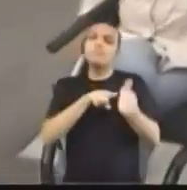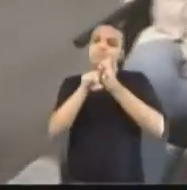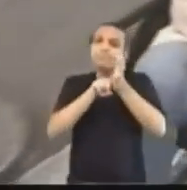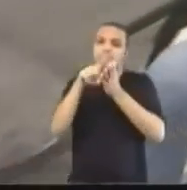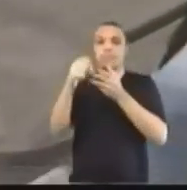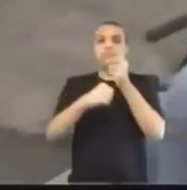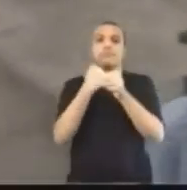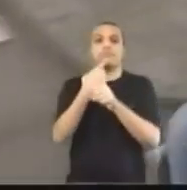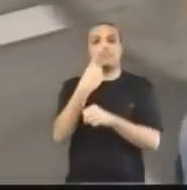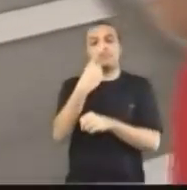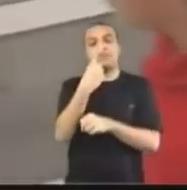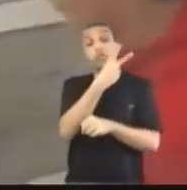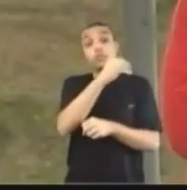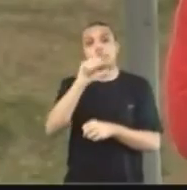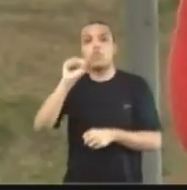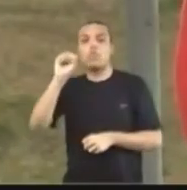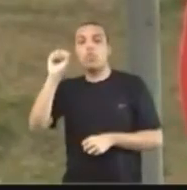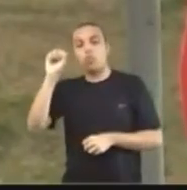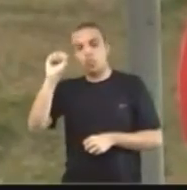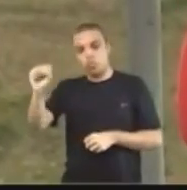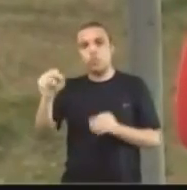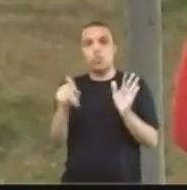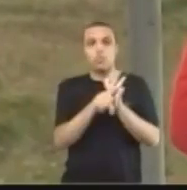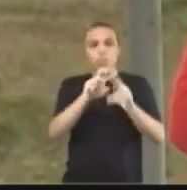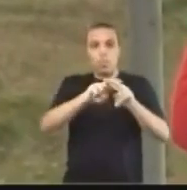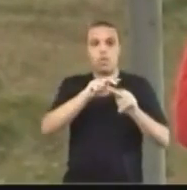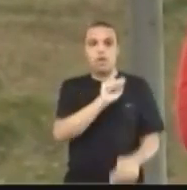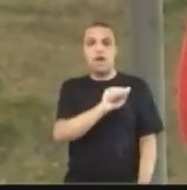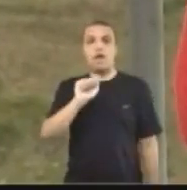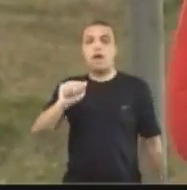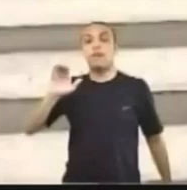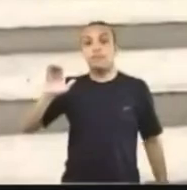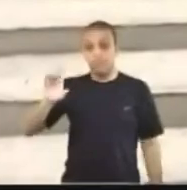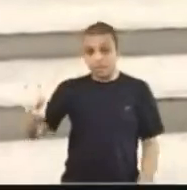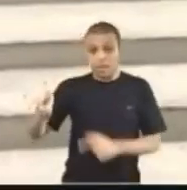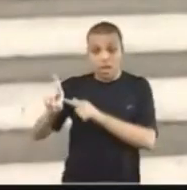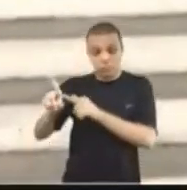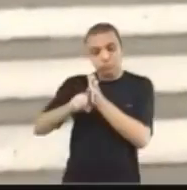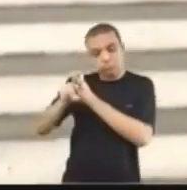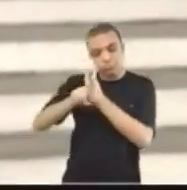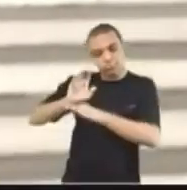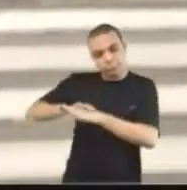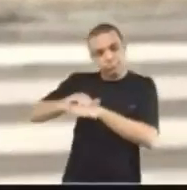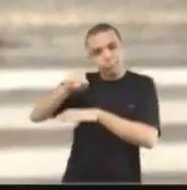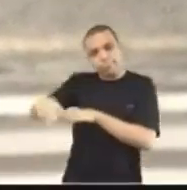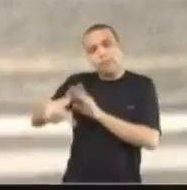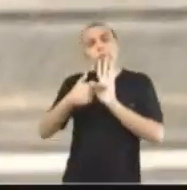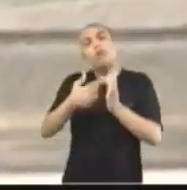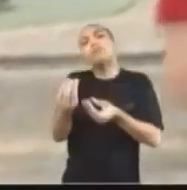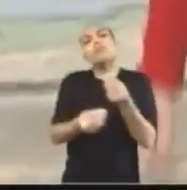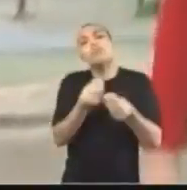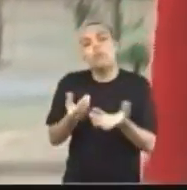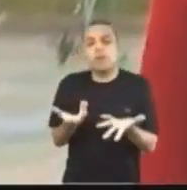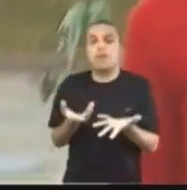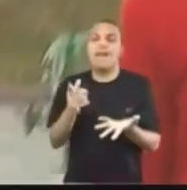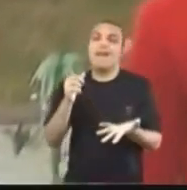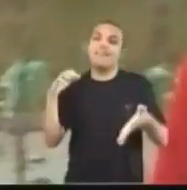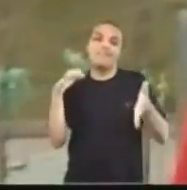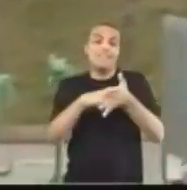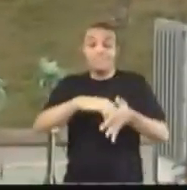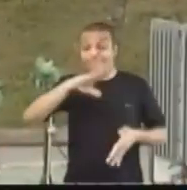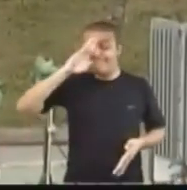2008 pela ACD a associação de assistência criança deficiente mostra que os acidentes de trânsito são a